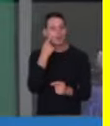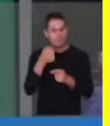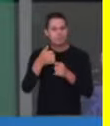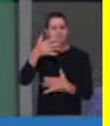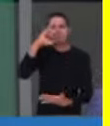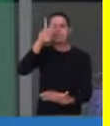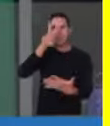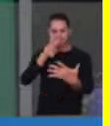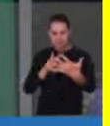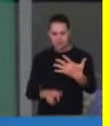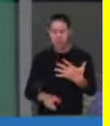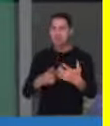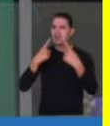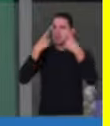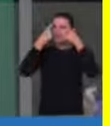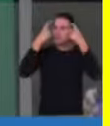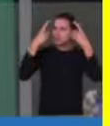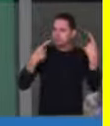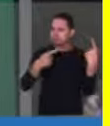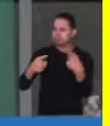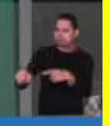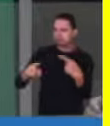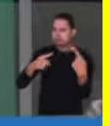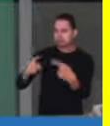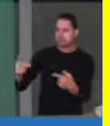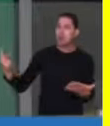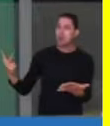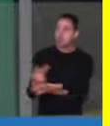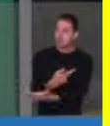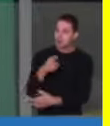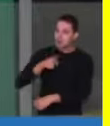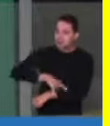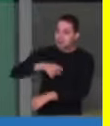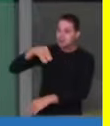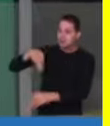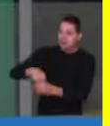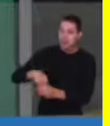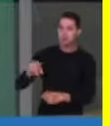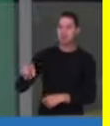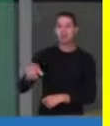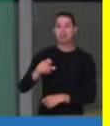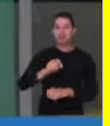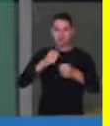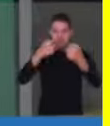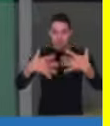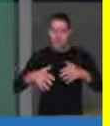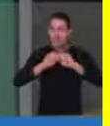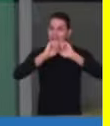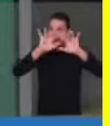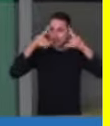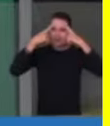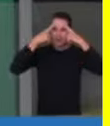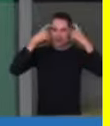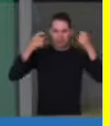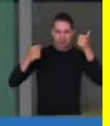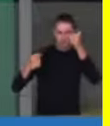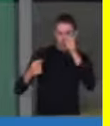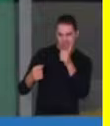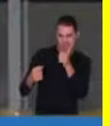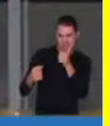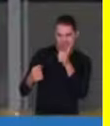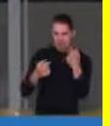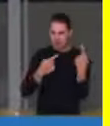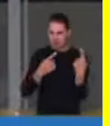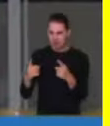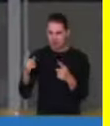quantidade de violência que aconteceu dentro desses banheiros. E eu deixo claro, a violência não foi praticada por mulheres contra